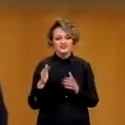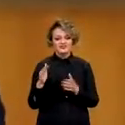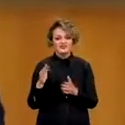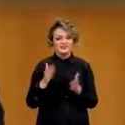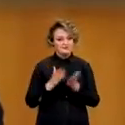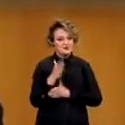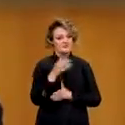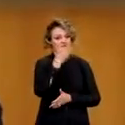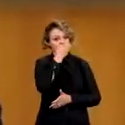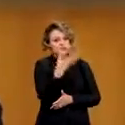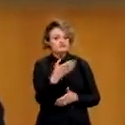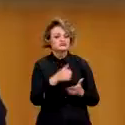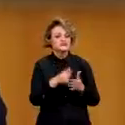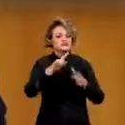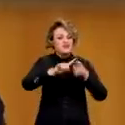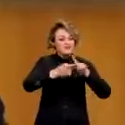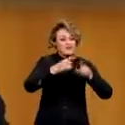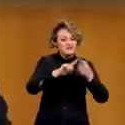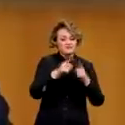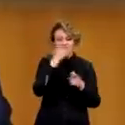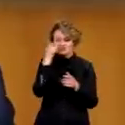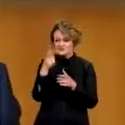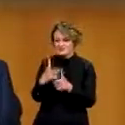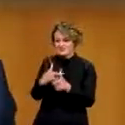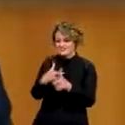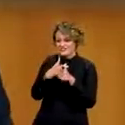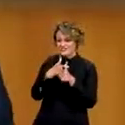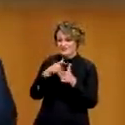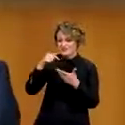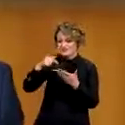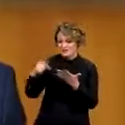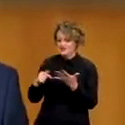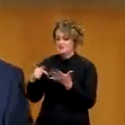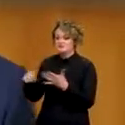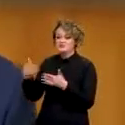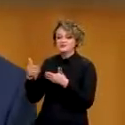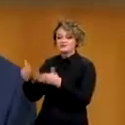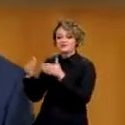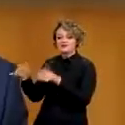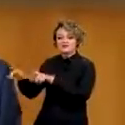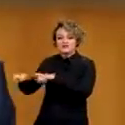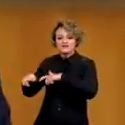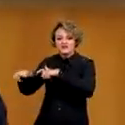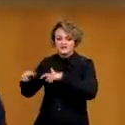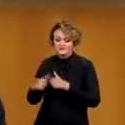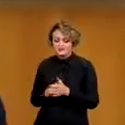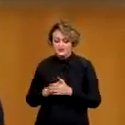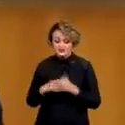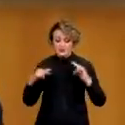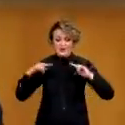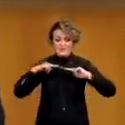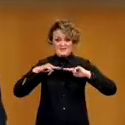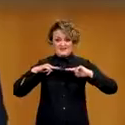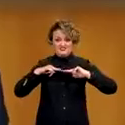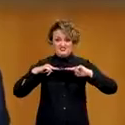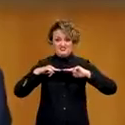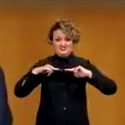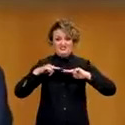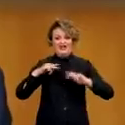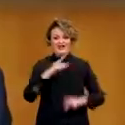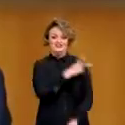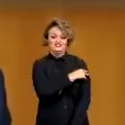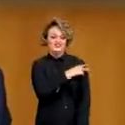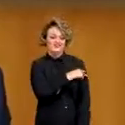CARF era uma negociação entre os devedores da União, devedor de imposto e a Fazenda. Só que quando dava empate, o patrão ganhava,